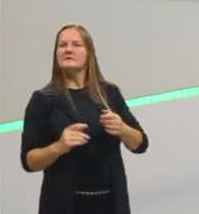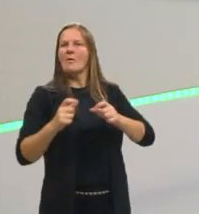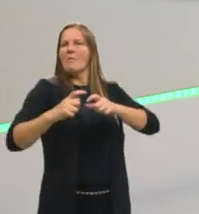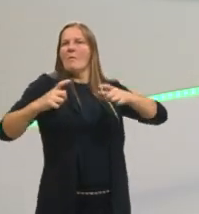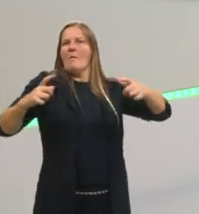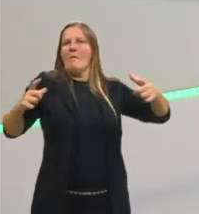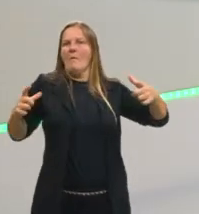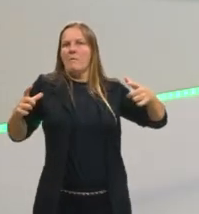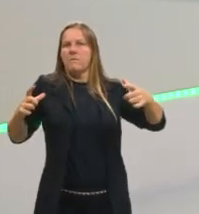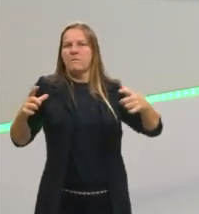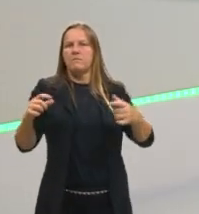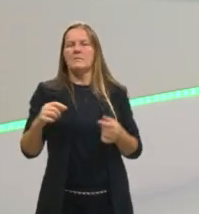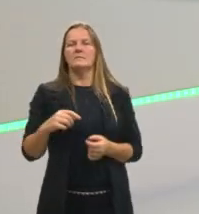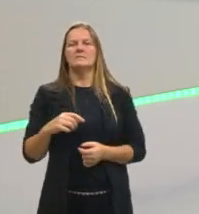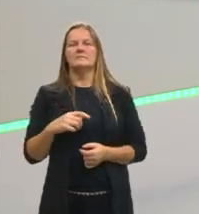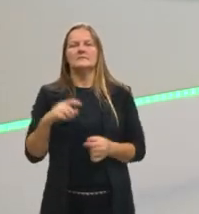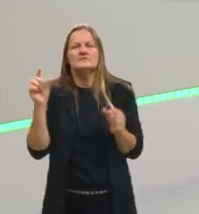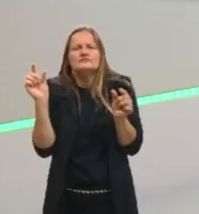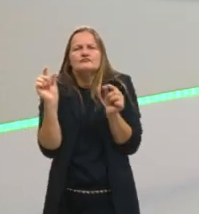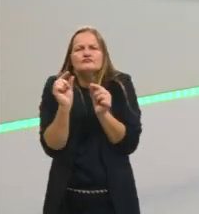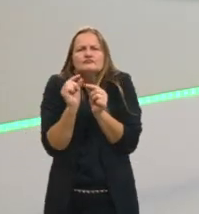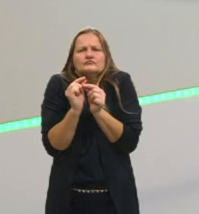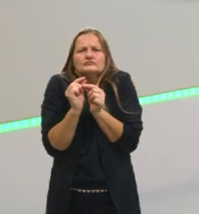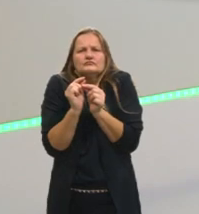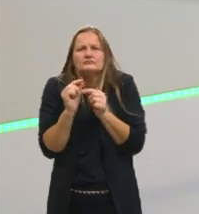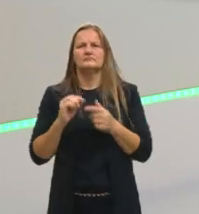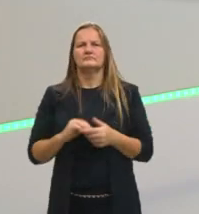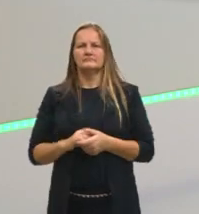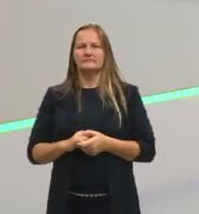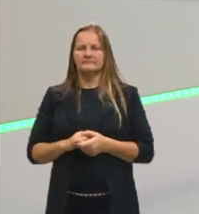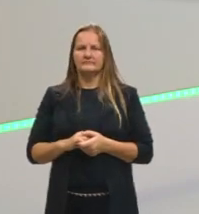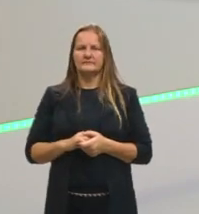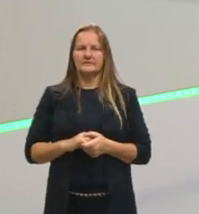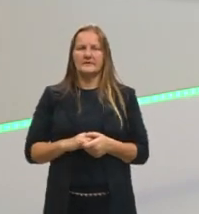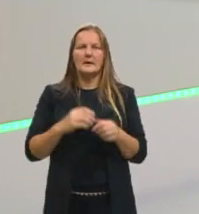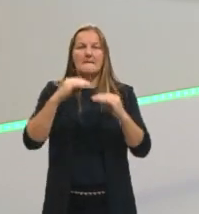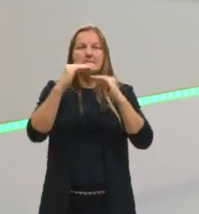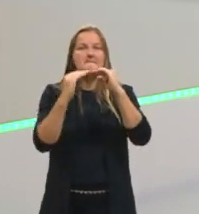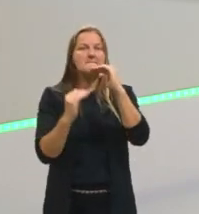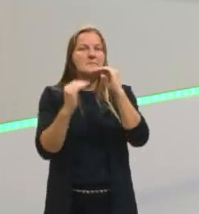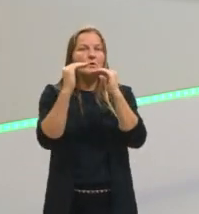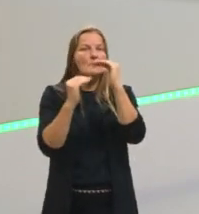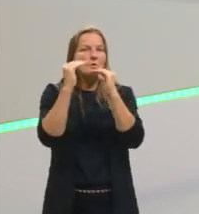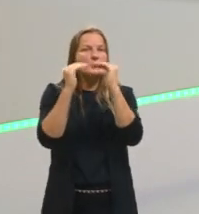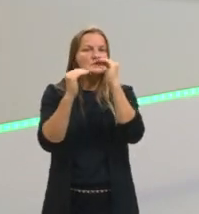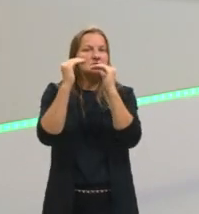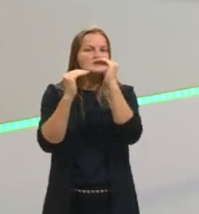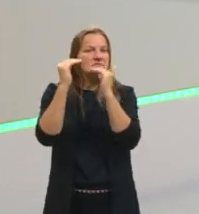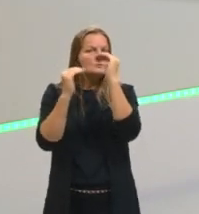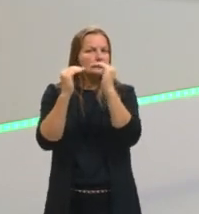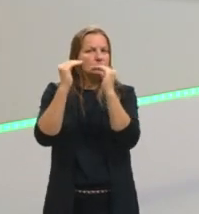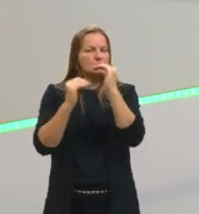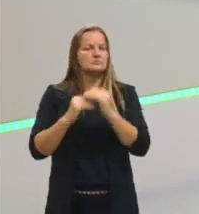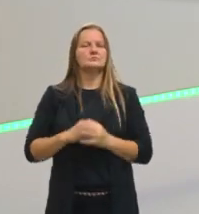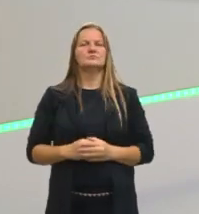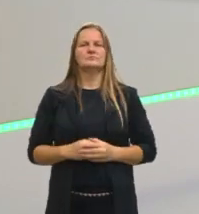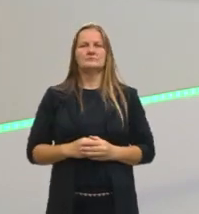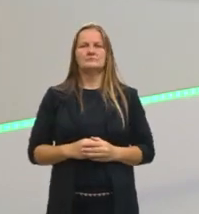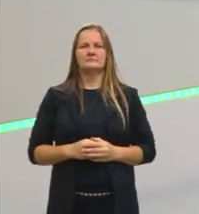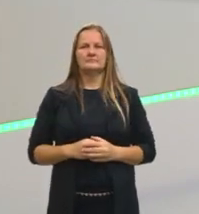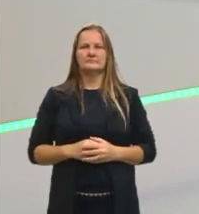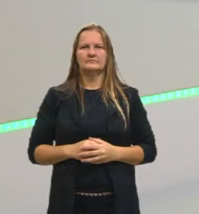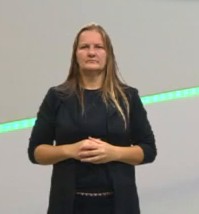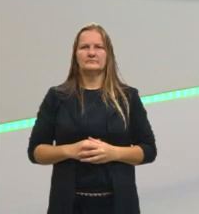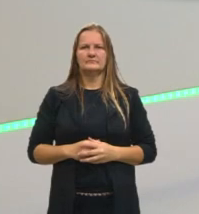Então eu tenho muita área e vou ter um toma aquela pequena se eu quiser uma escala grande né